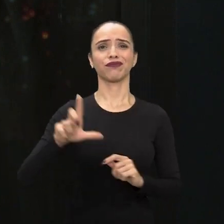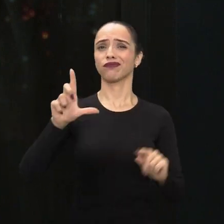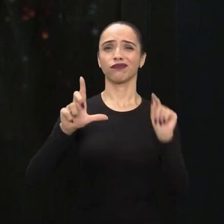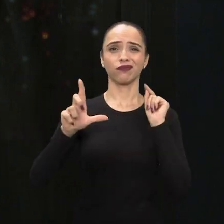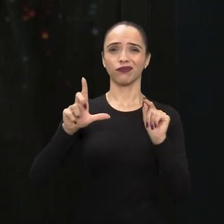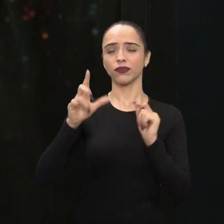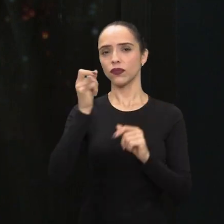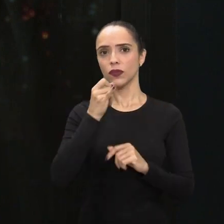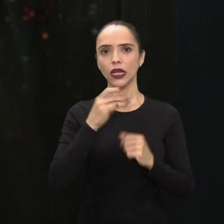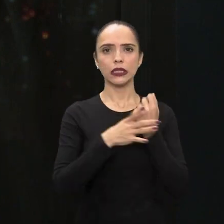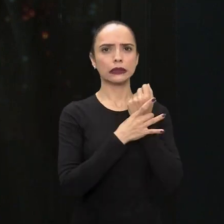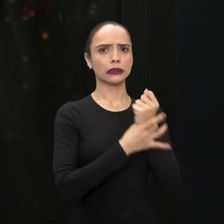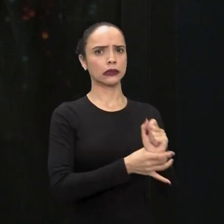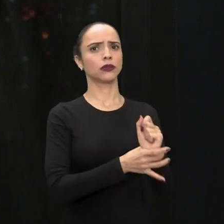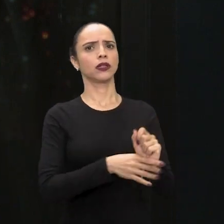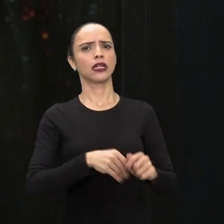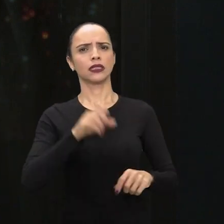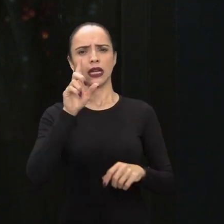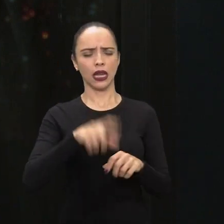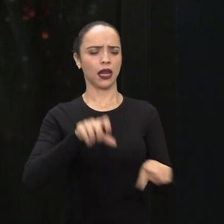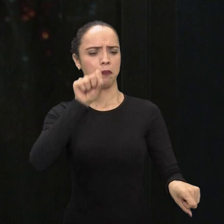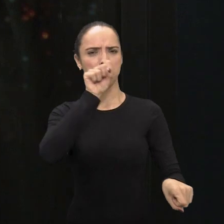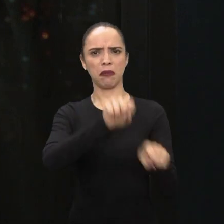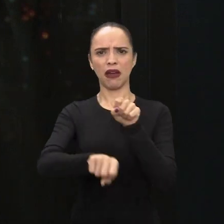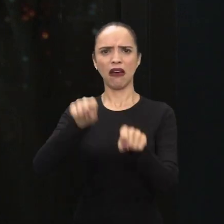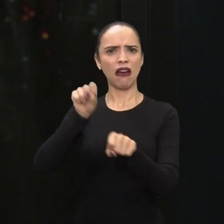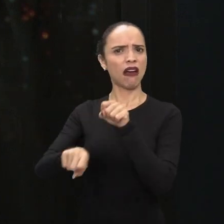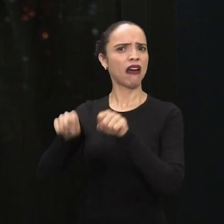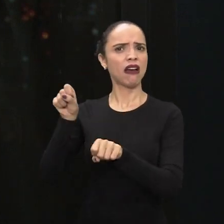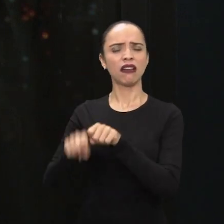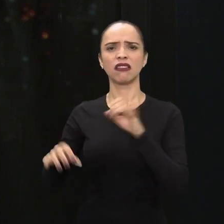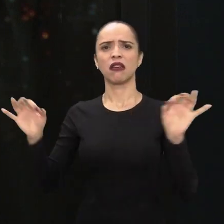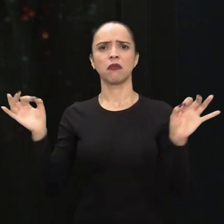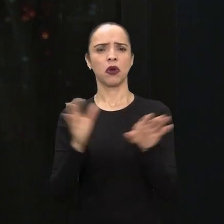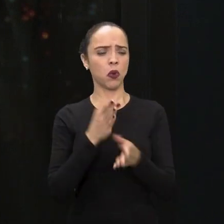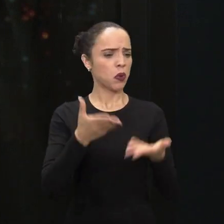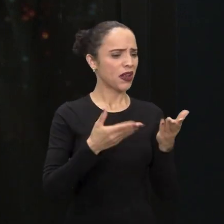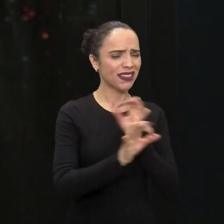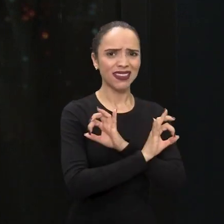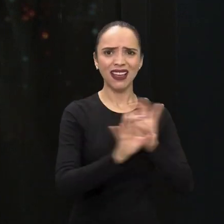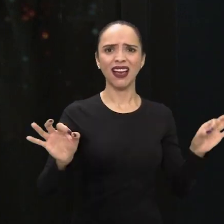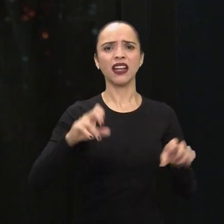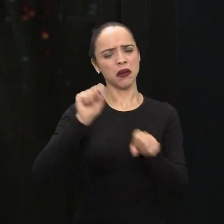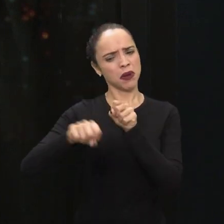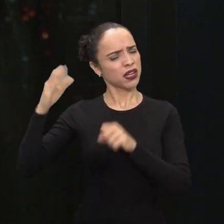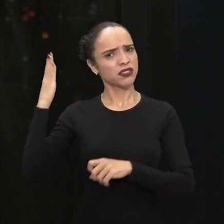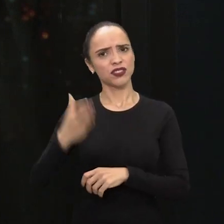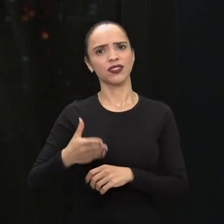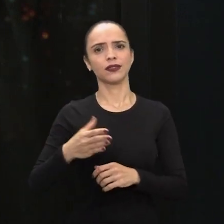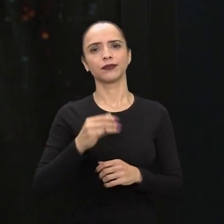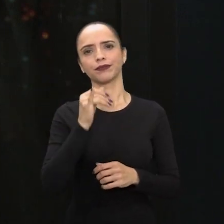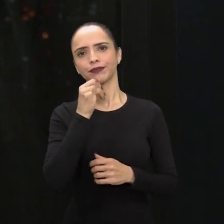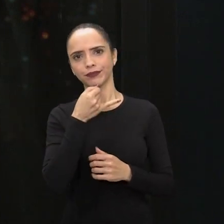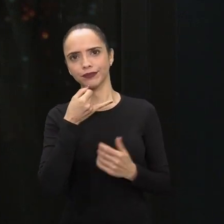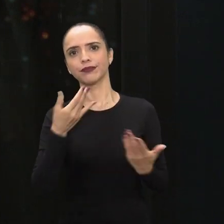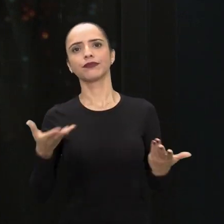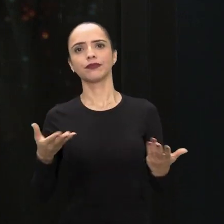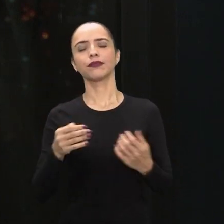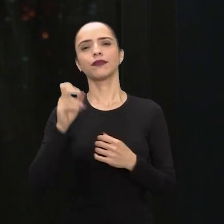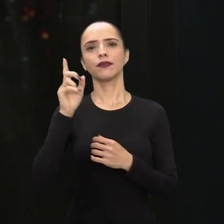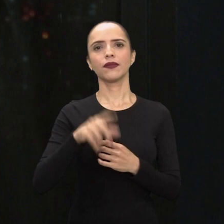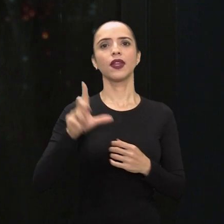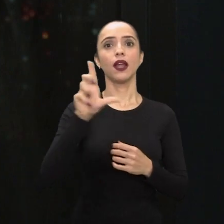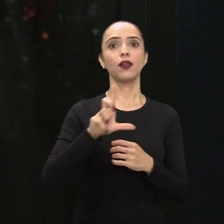uma política pública de segurança de Tolerância Zero de Lei Ordem de eliminação da necropolítica e isso é diretamente